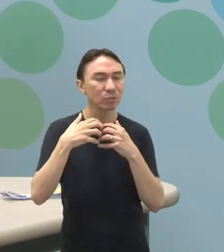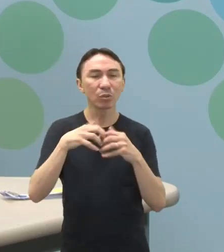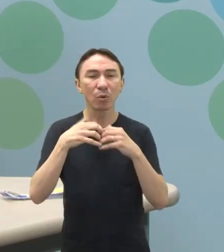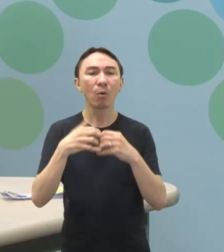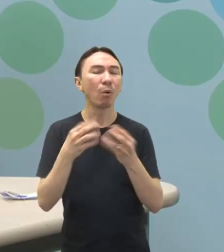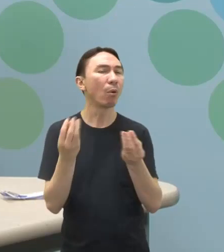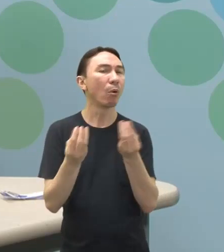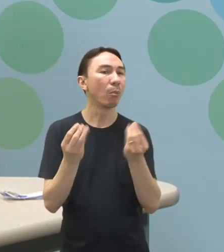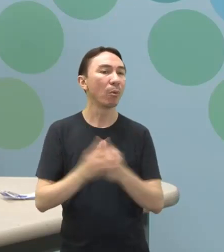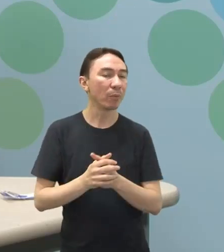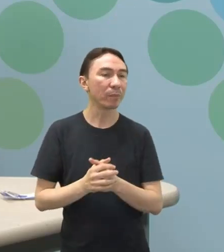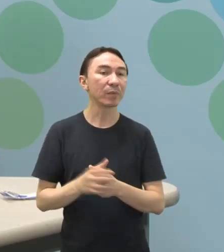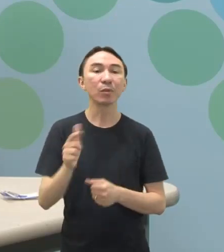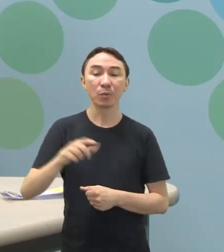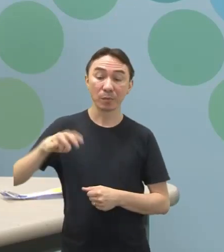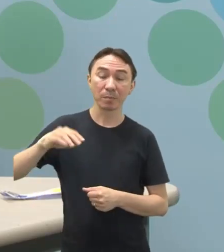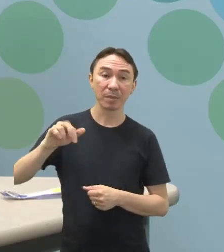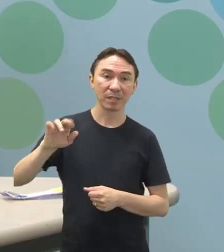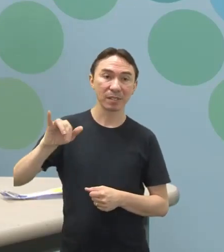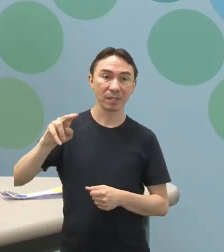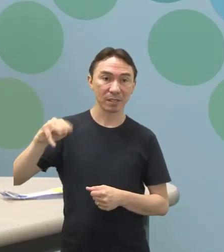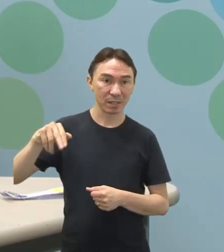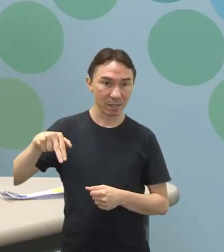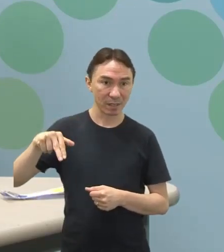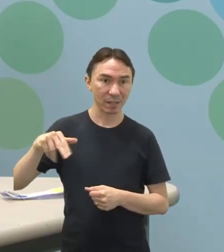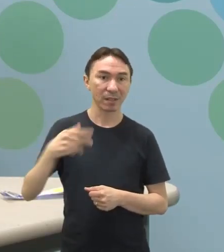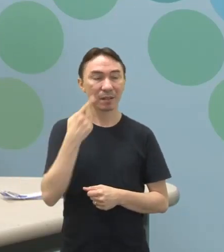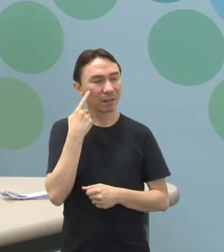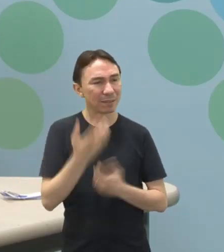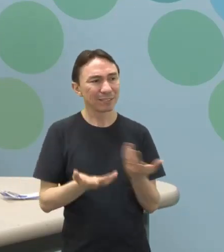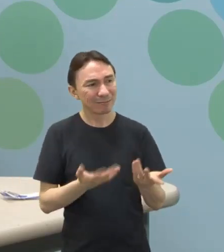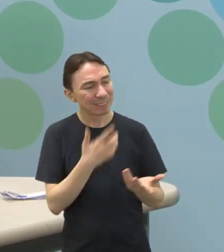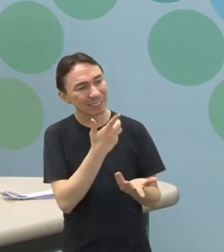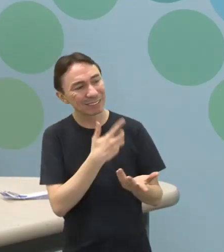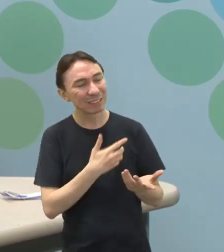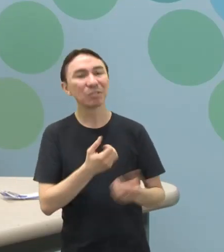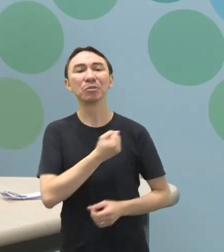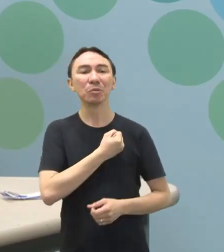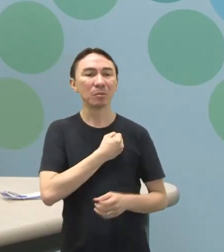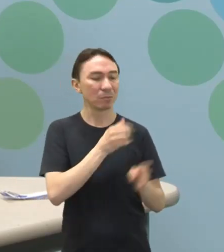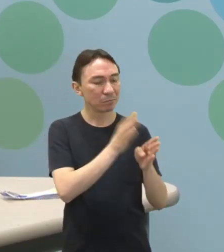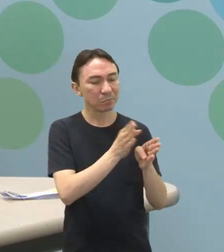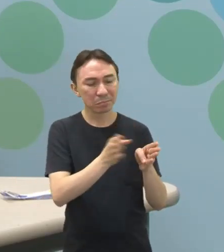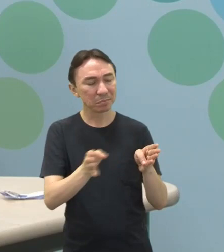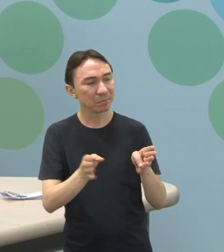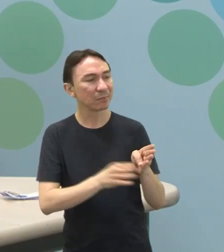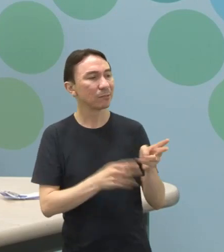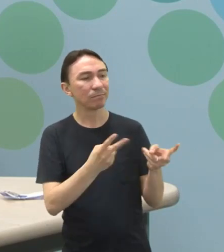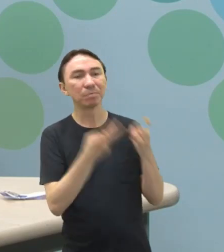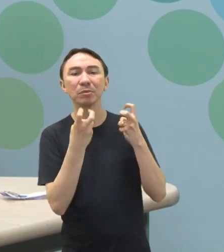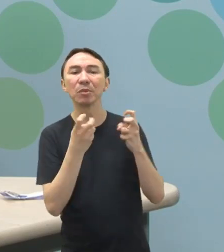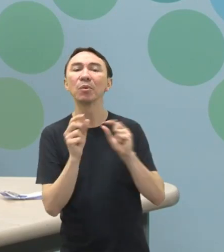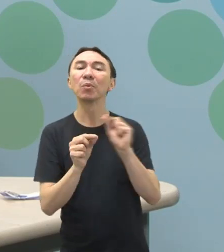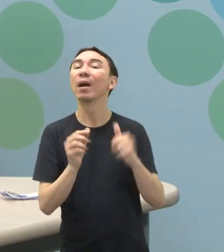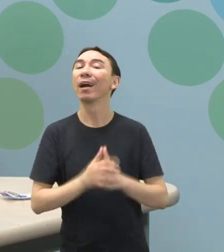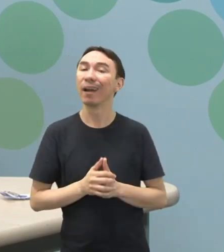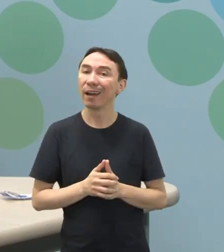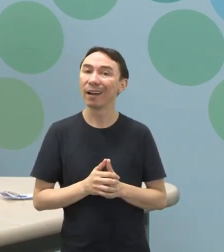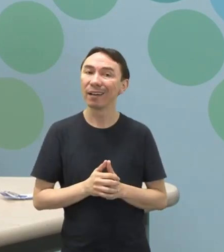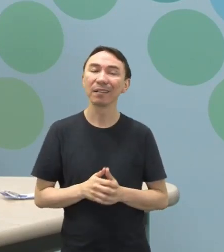Professora Miriam novamente o que podemos observar nessa sequência de números né a professora